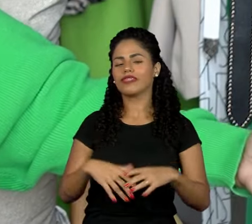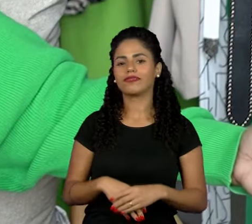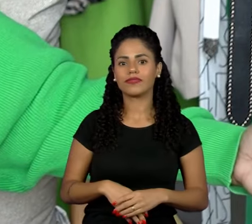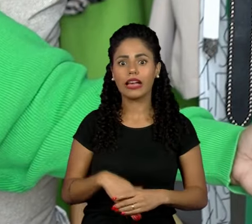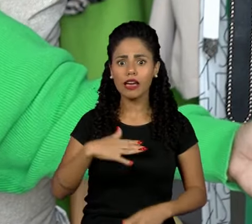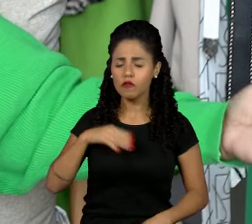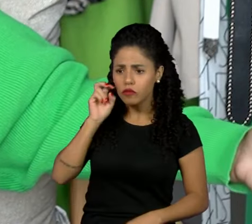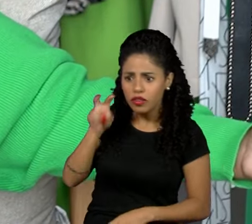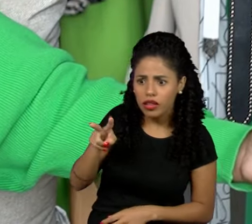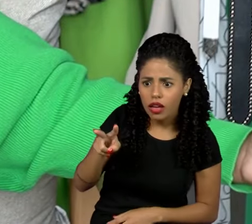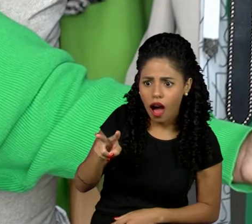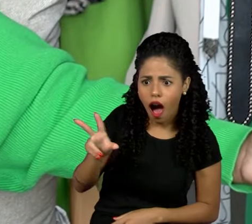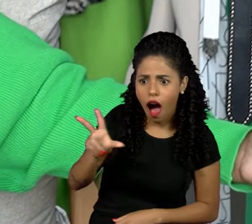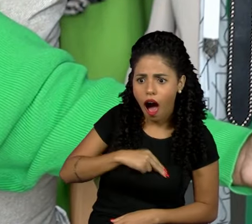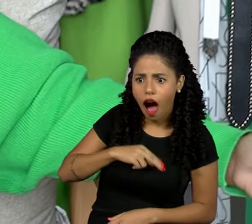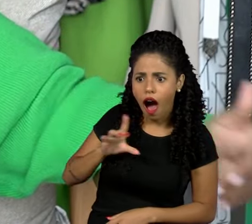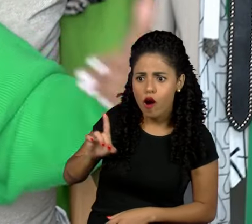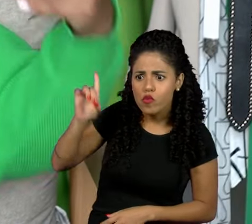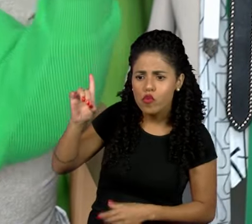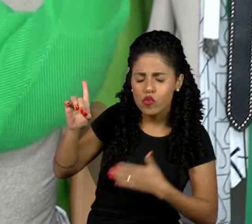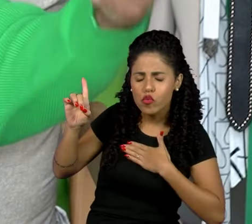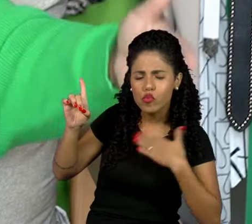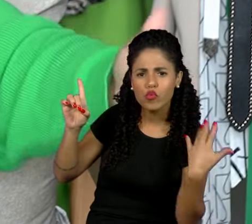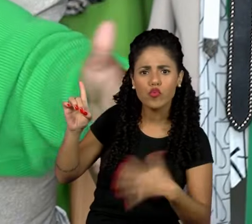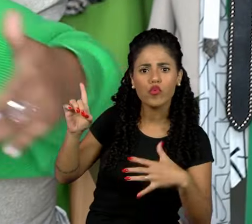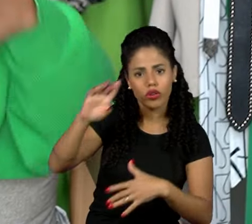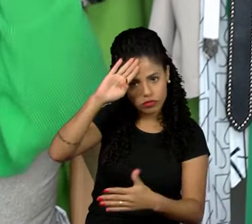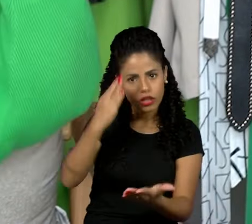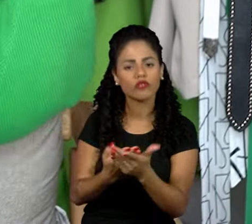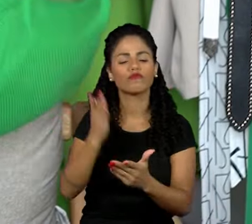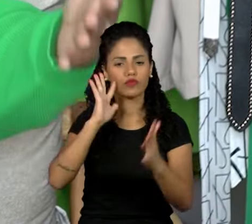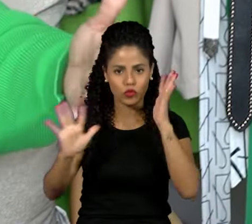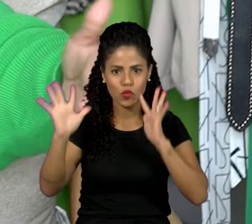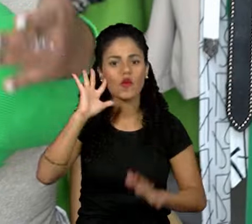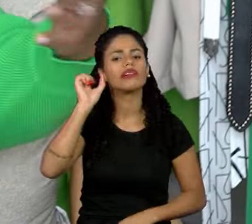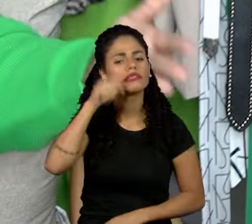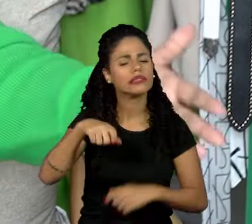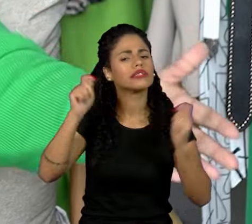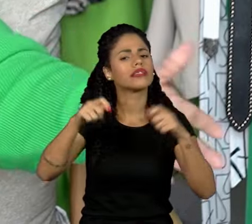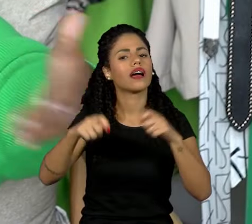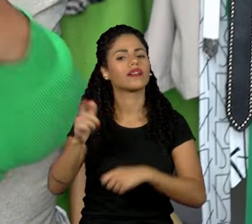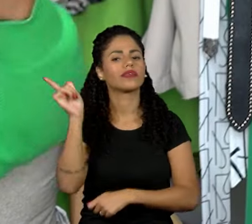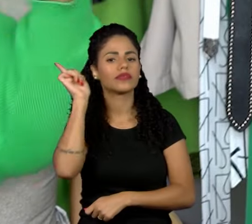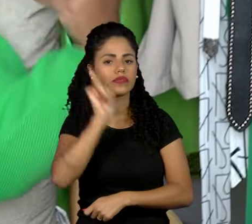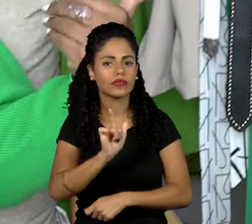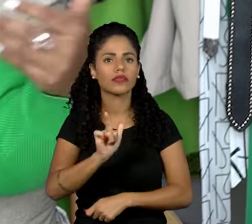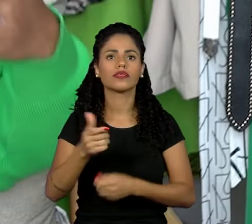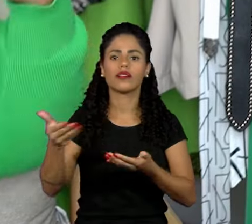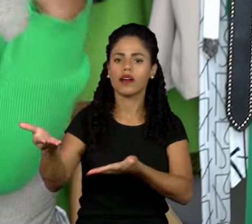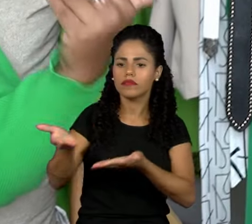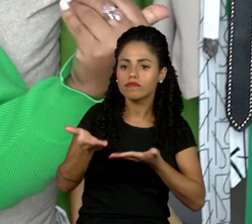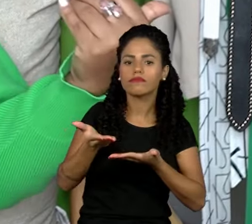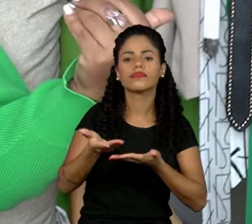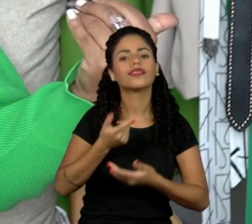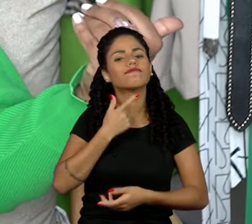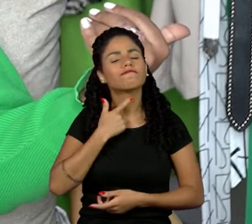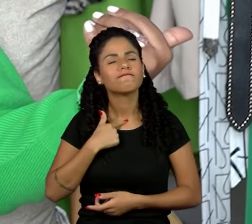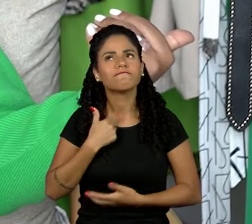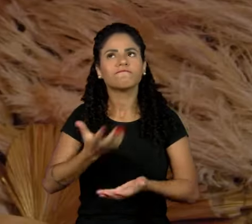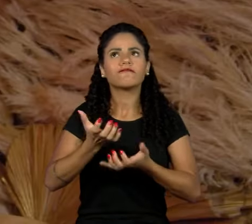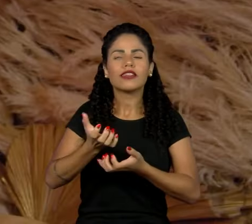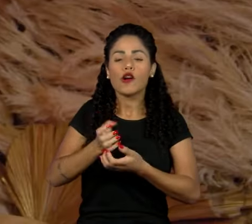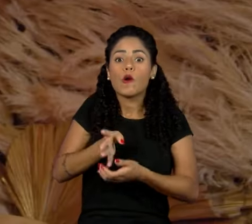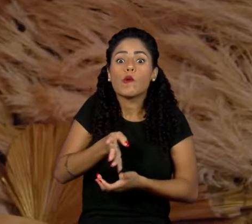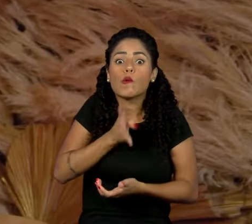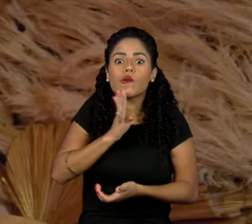meu Deus, é possível, né? É possível a gente acreditar nos nossos sonhos, é possível a gente chegar onde a gente quiser, por parte de conhecer toda a história da